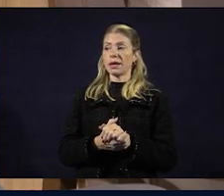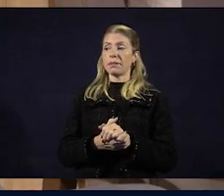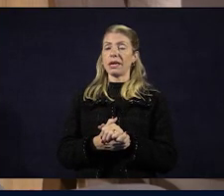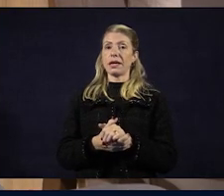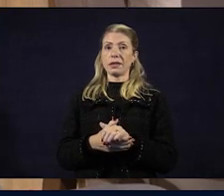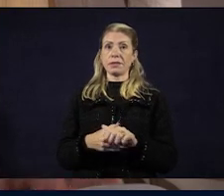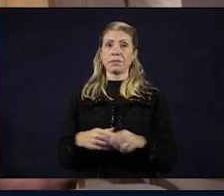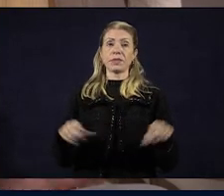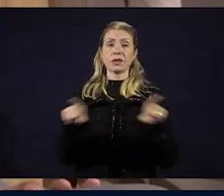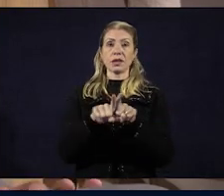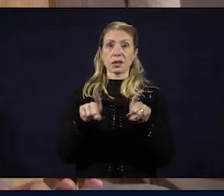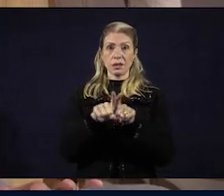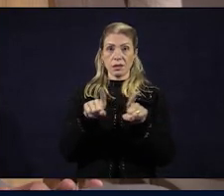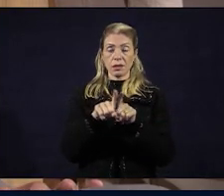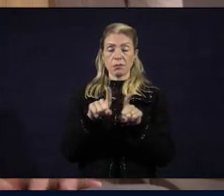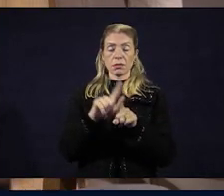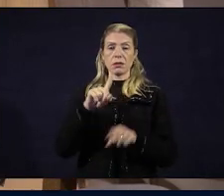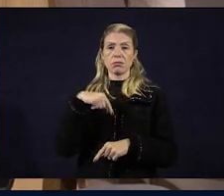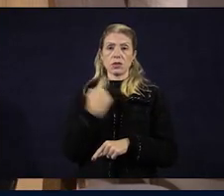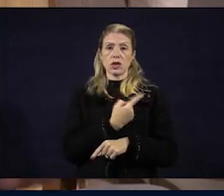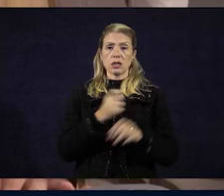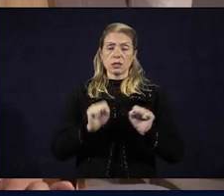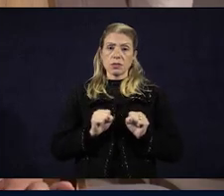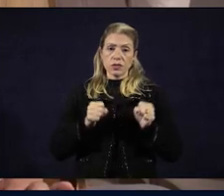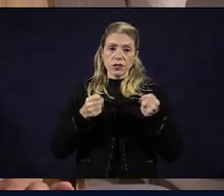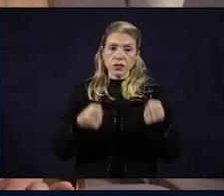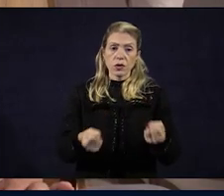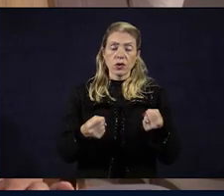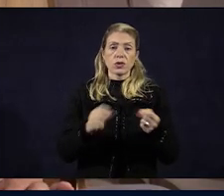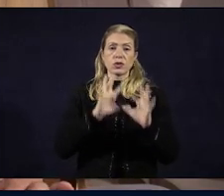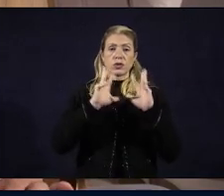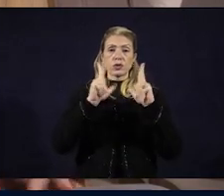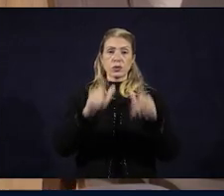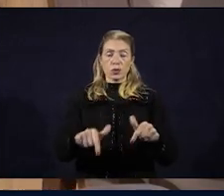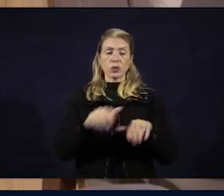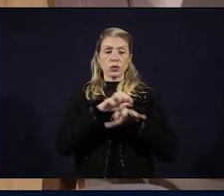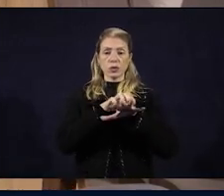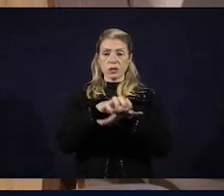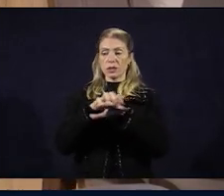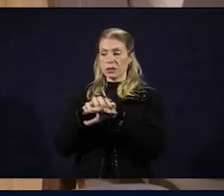do Rio Madeira. Então, a gente tem feito um esforço em todos os modos de transporte, e a gente sabe